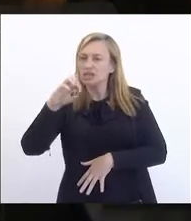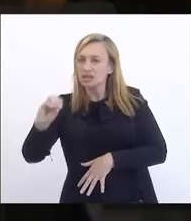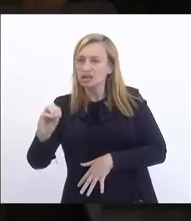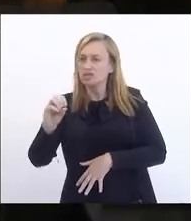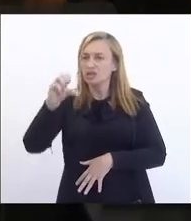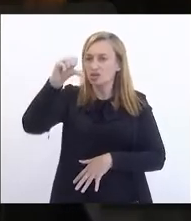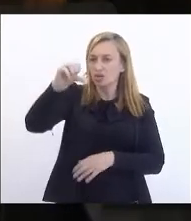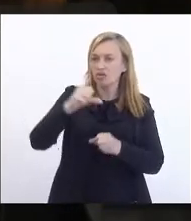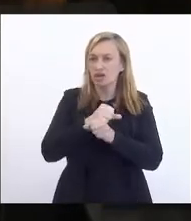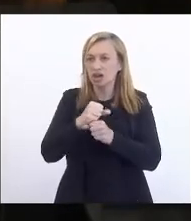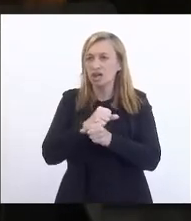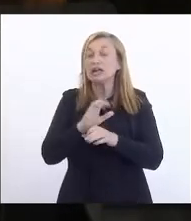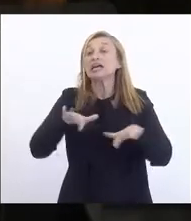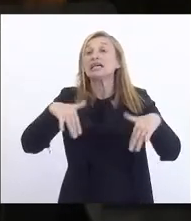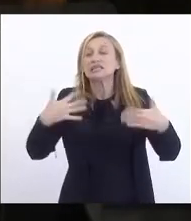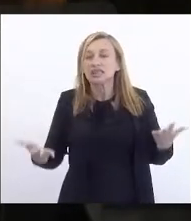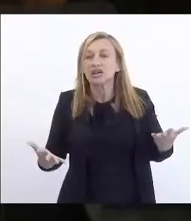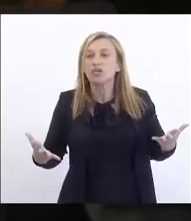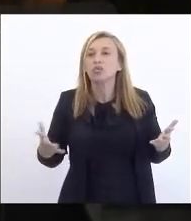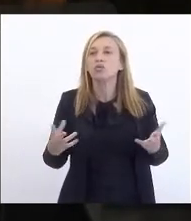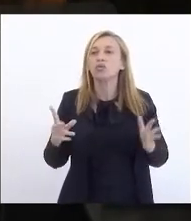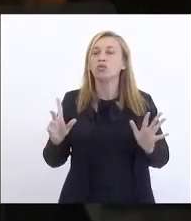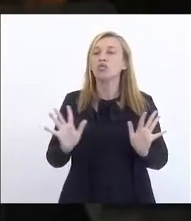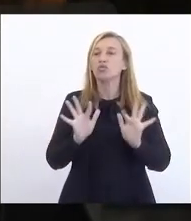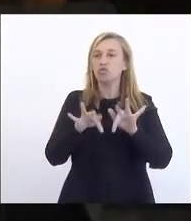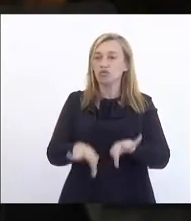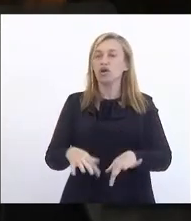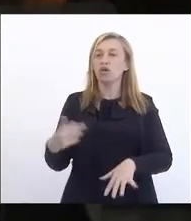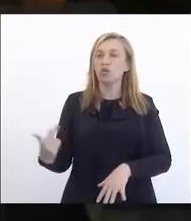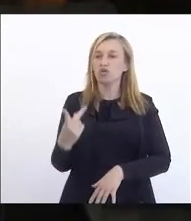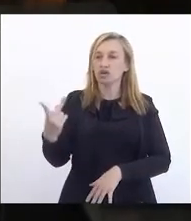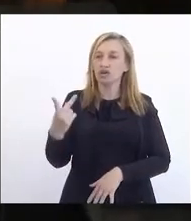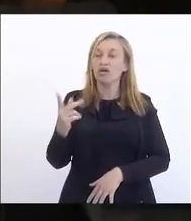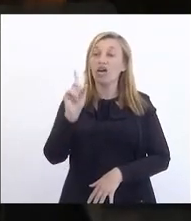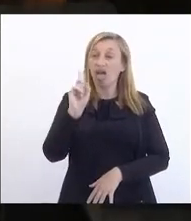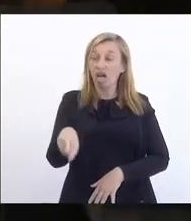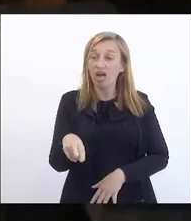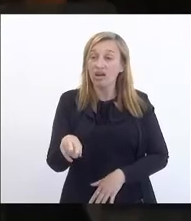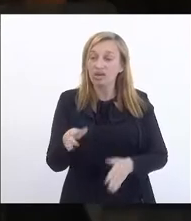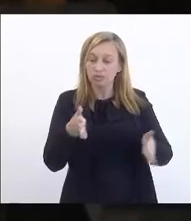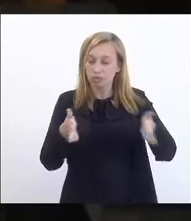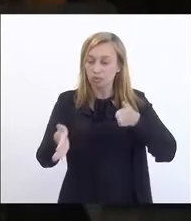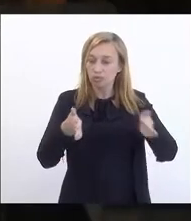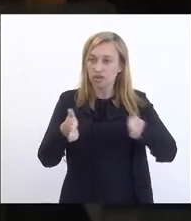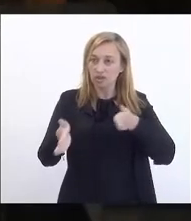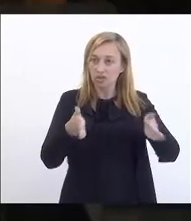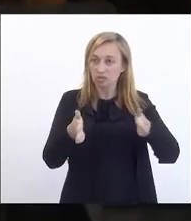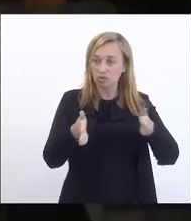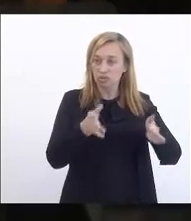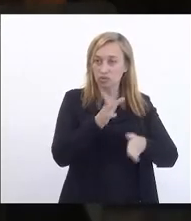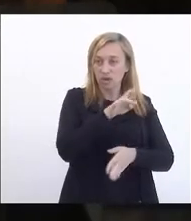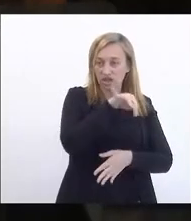nove anos. Então, o saldo final é, no período do regime de nove anos,